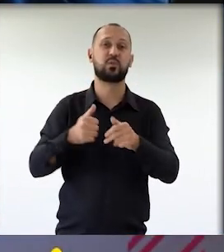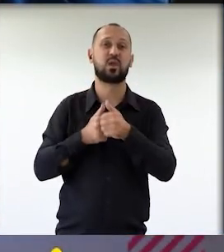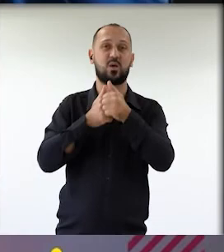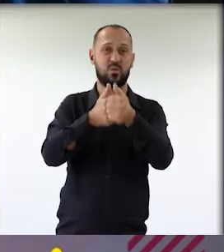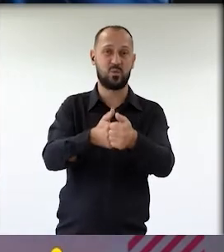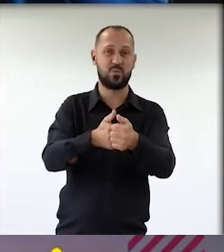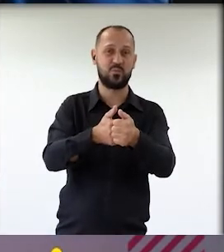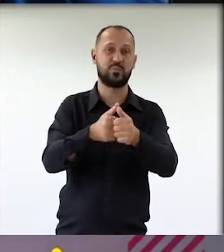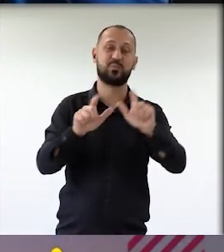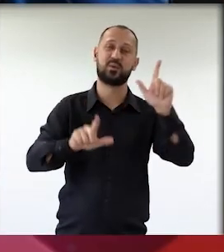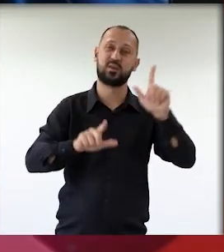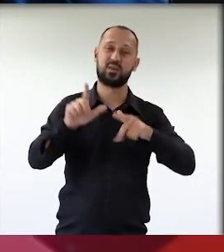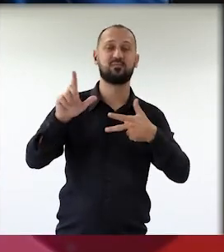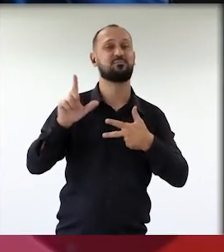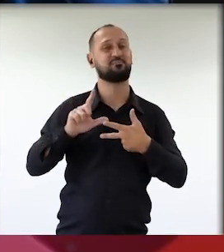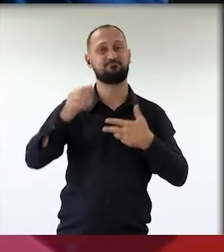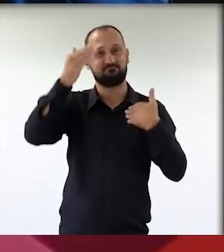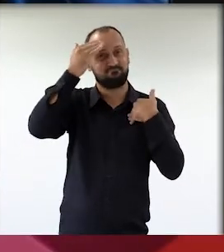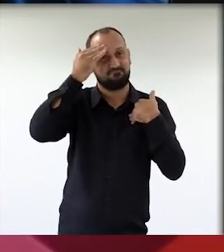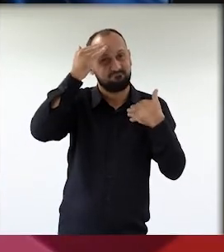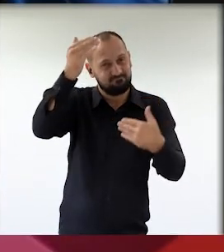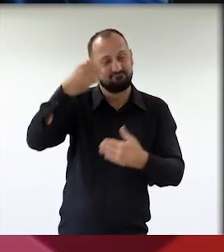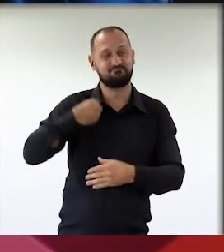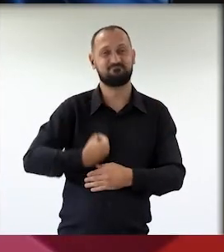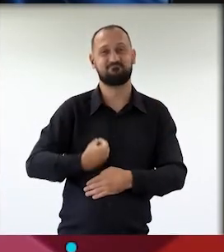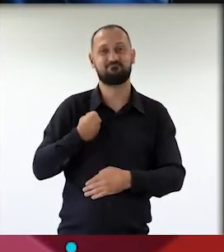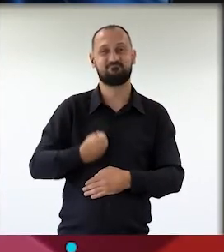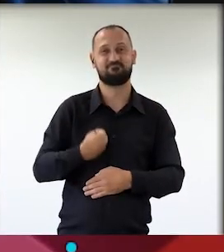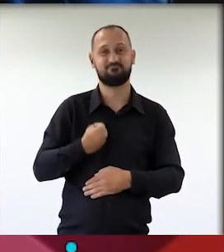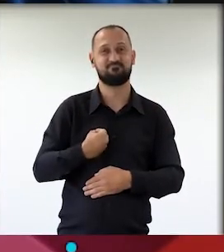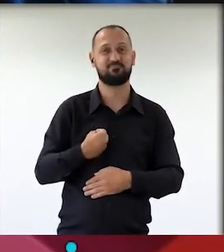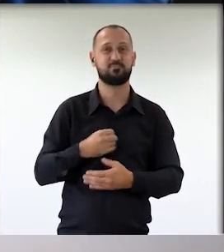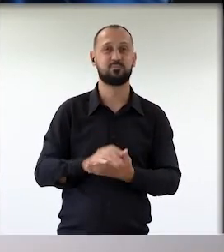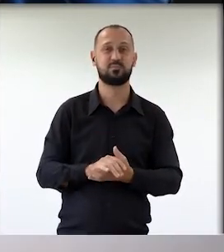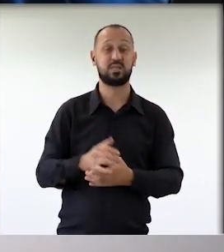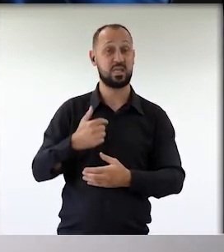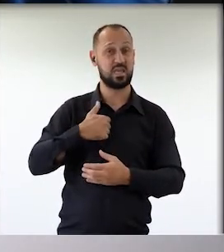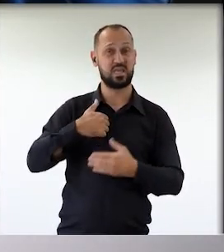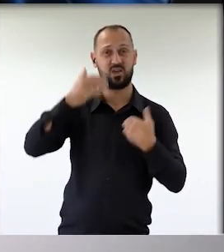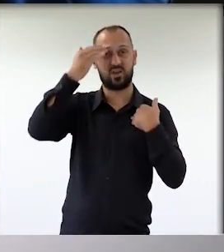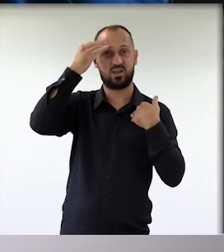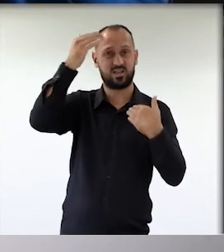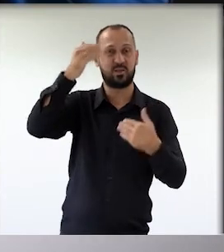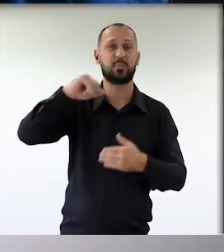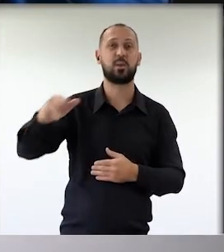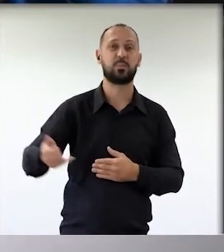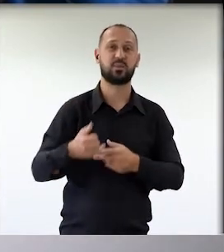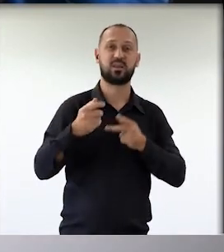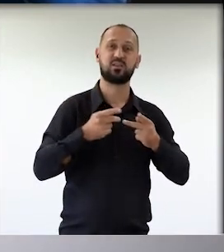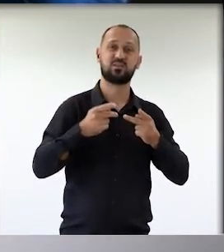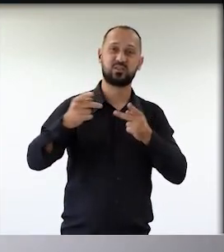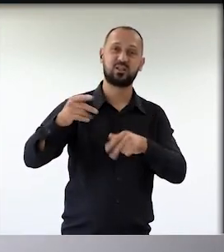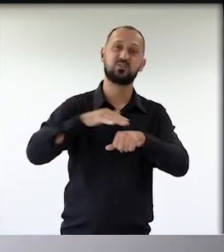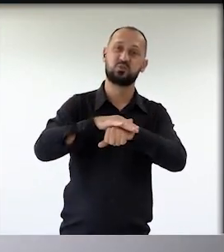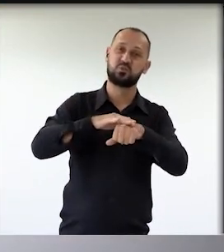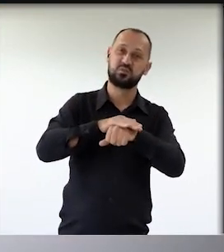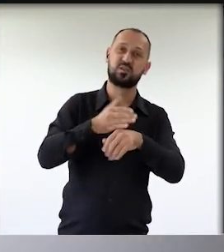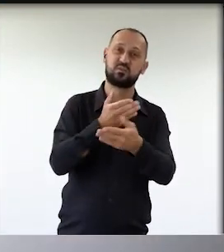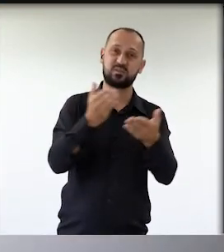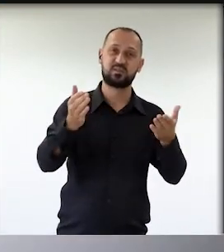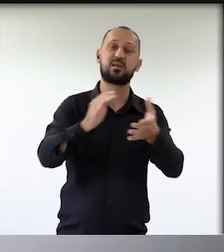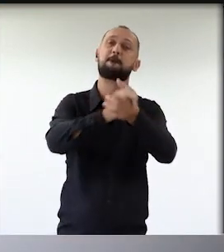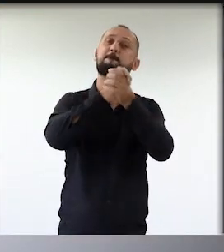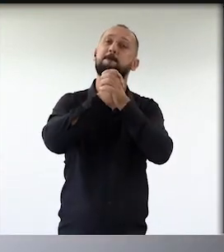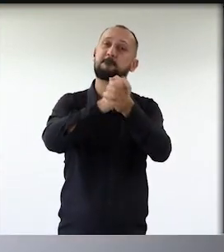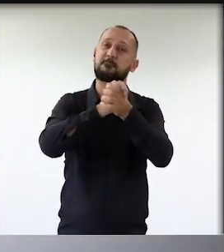nosso público que acompanha o canal Legislativo. Muito obrigada pela sua participação, viu? Eu que agradeço pela oportunidade de